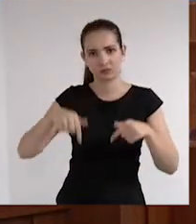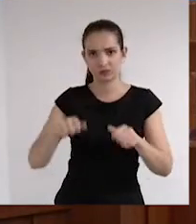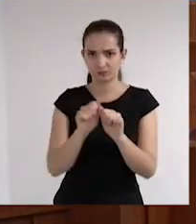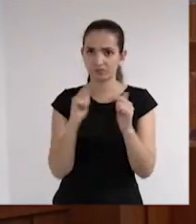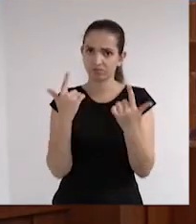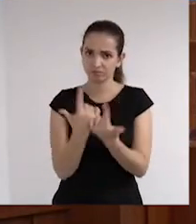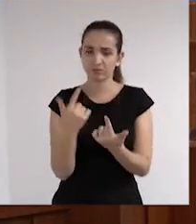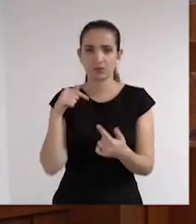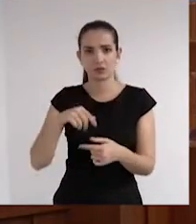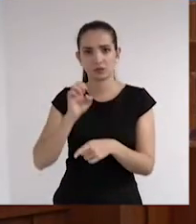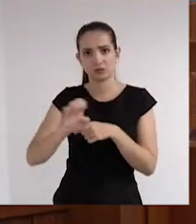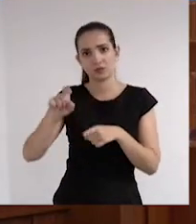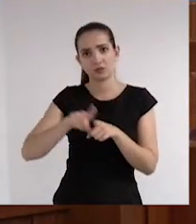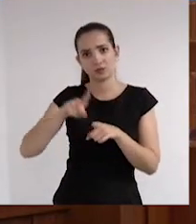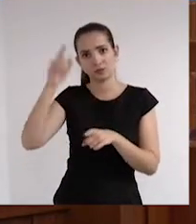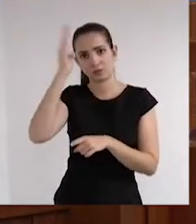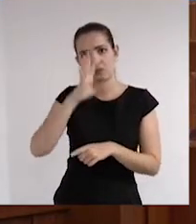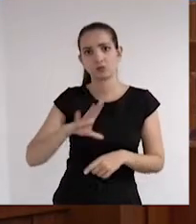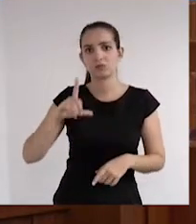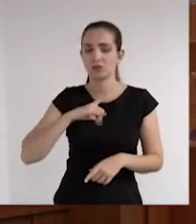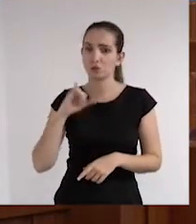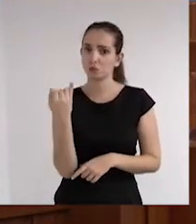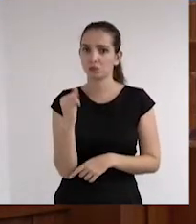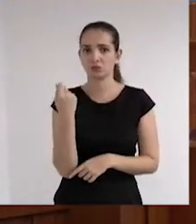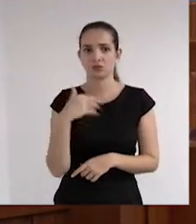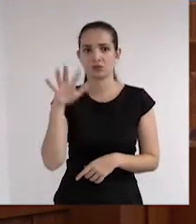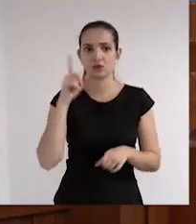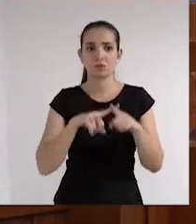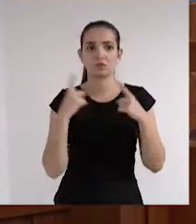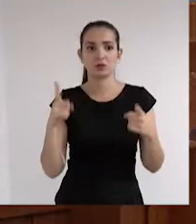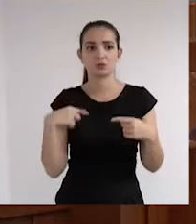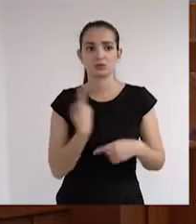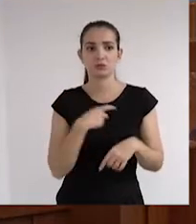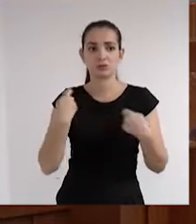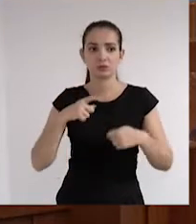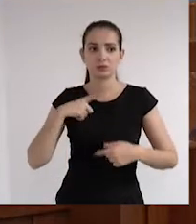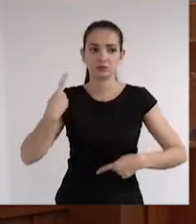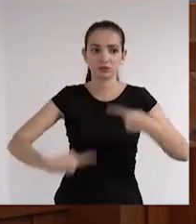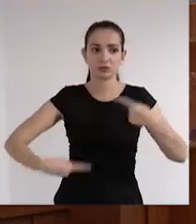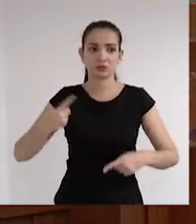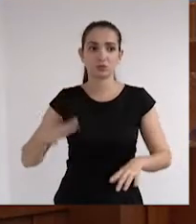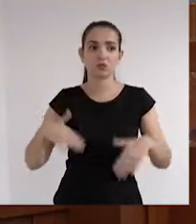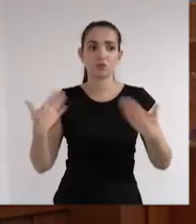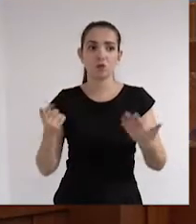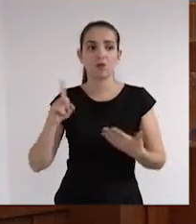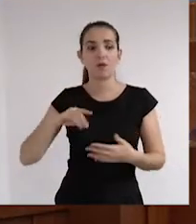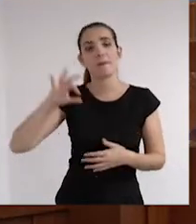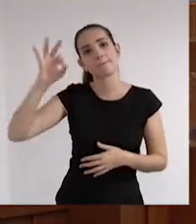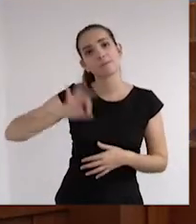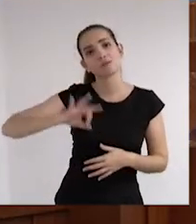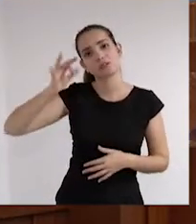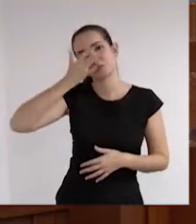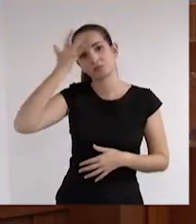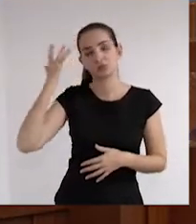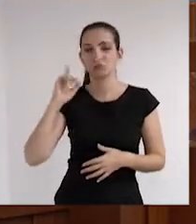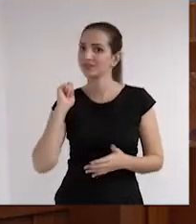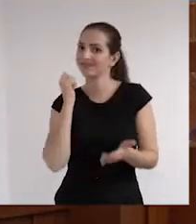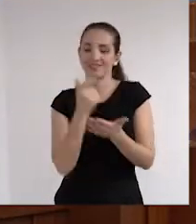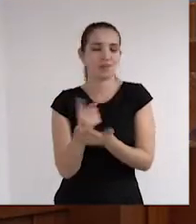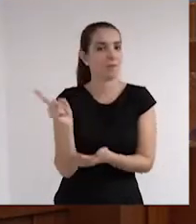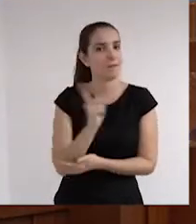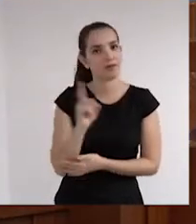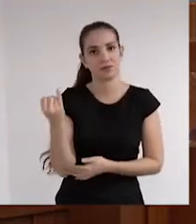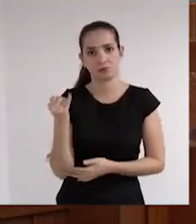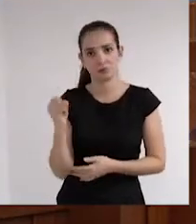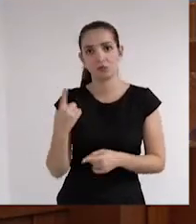que o Brasil tem uma alta carga tributária. Mas nós temos que entrar numa discussão também qual que é o índice de sonegação que nós temos no nosso